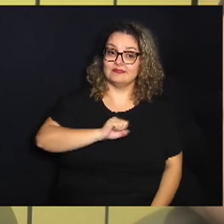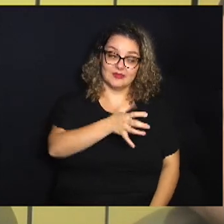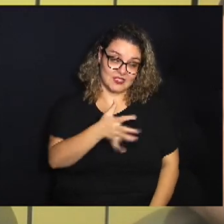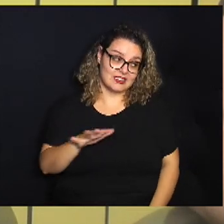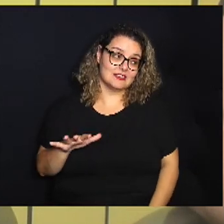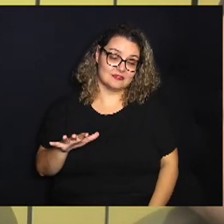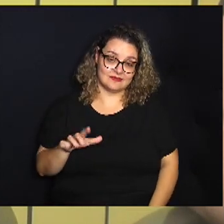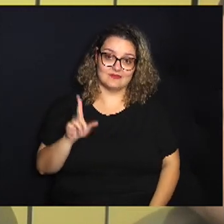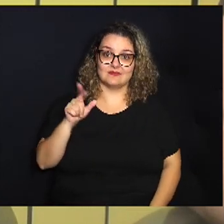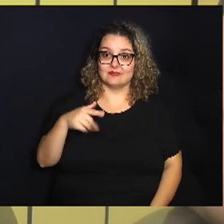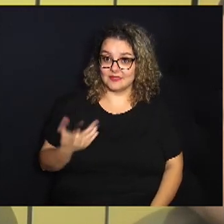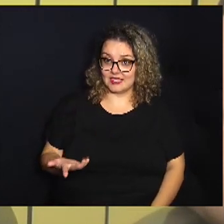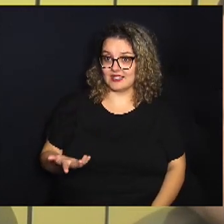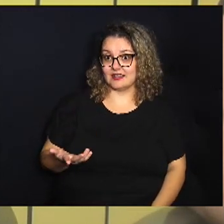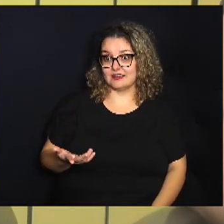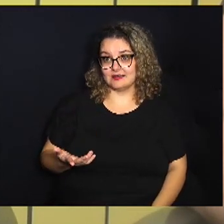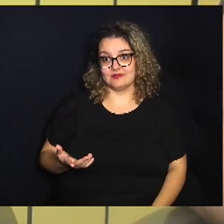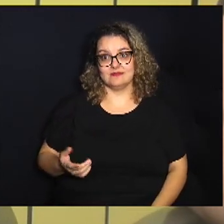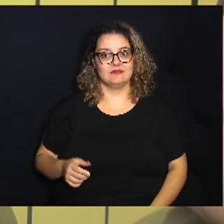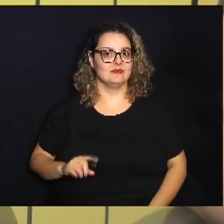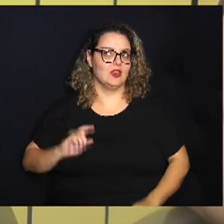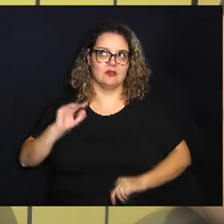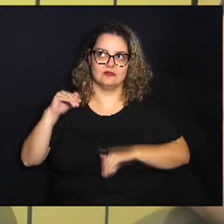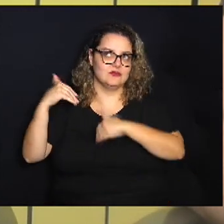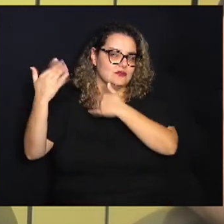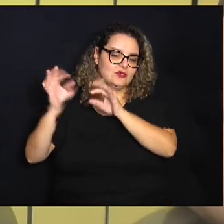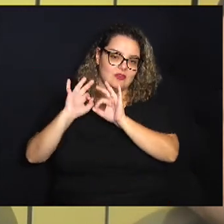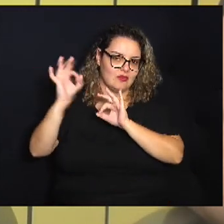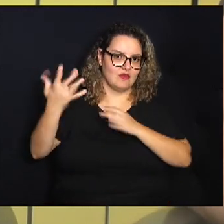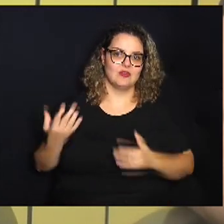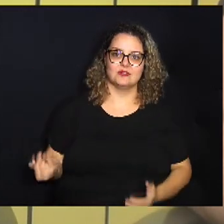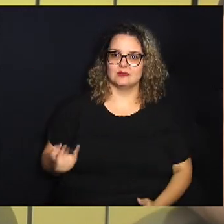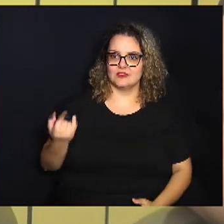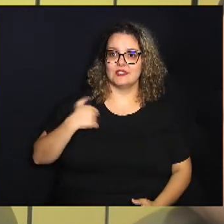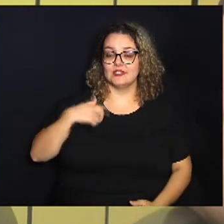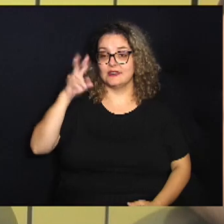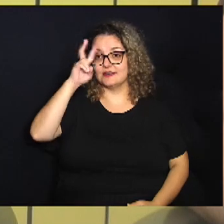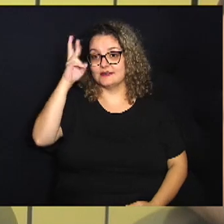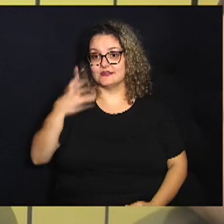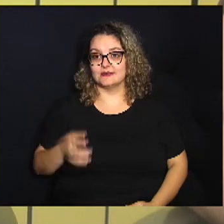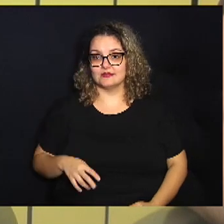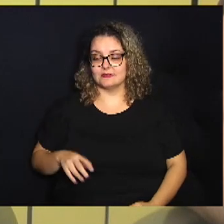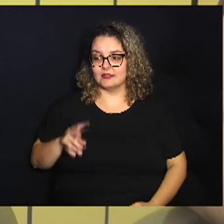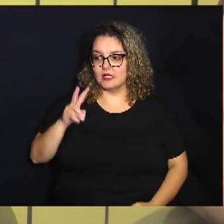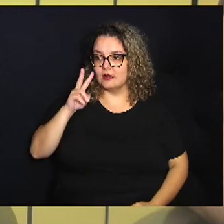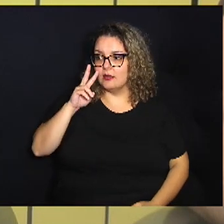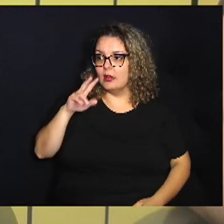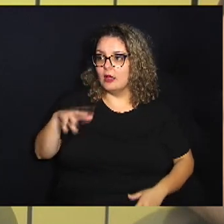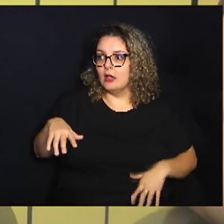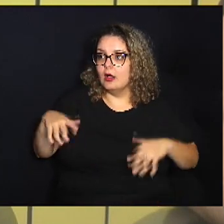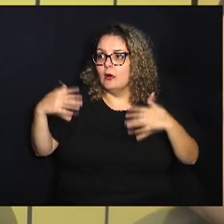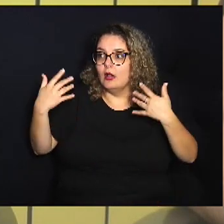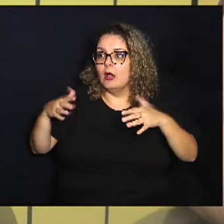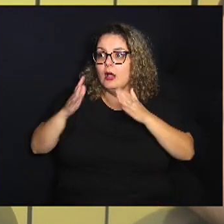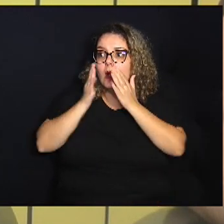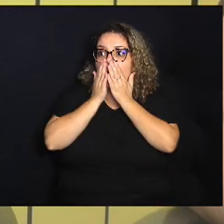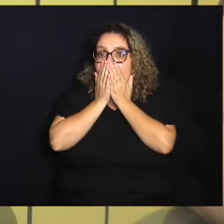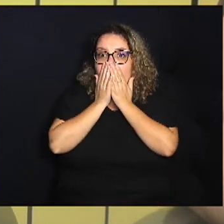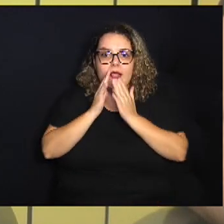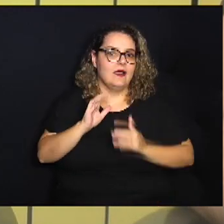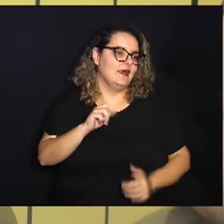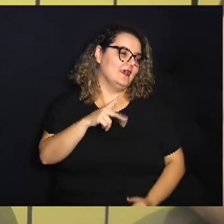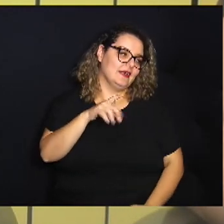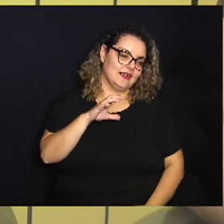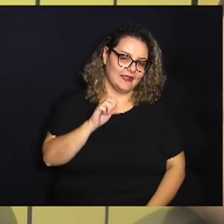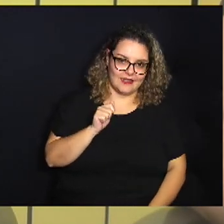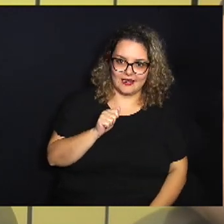prova muito, vinham atletas de fora, né? Muito renomada. E aí eu lembro quando eu vi assim os atletas, eu já Carla Moreno na época,